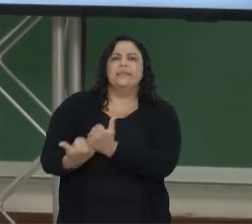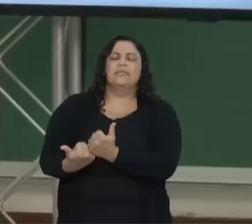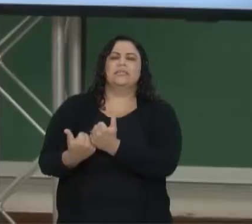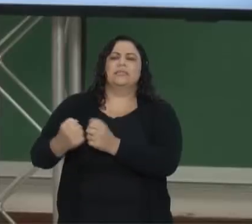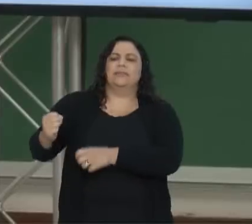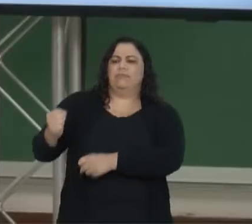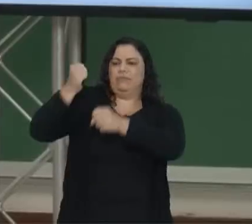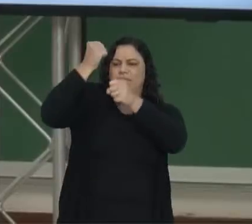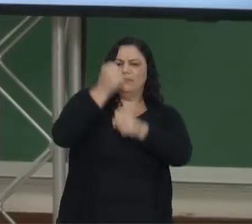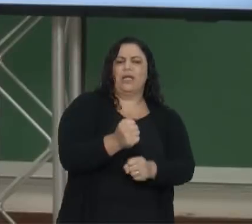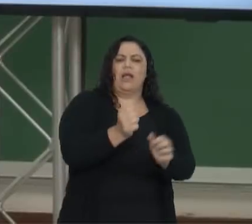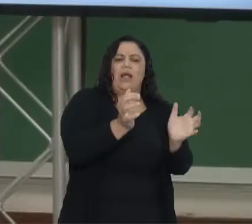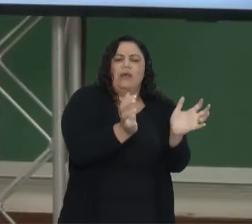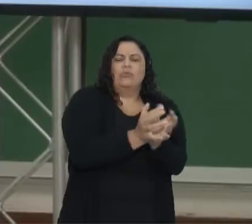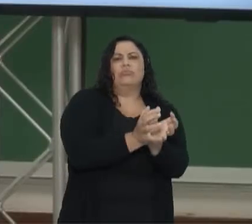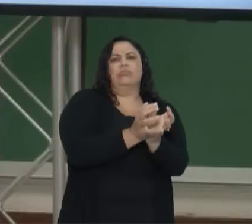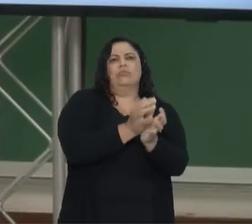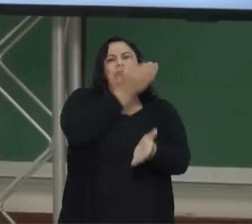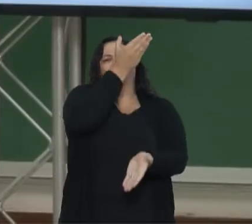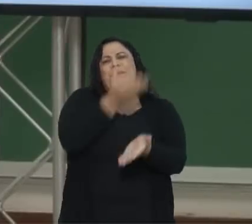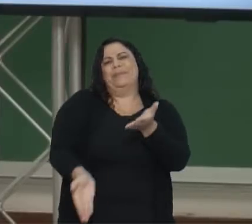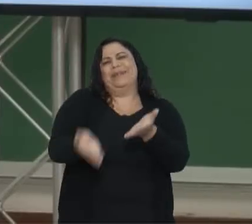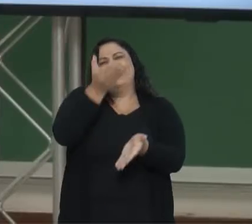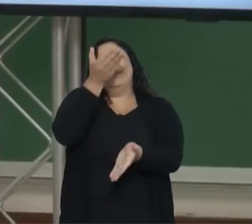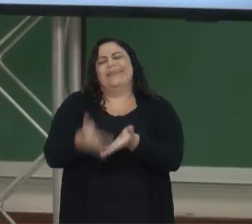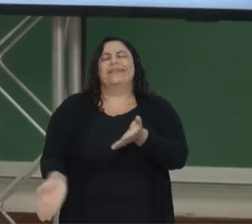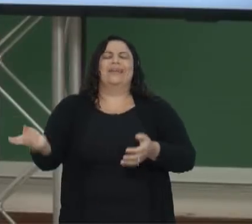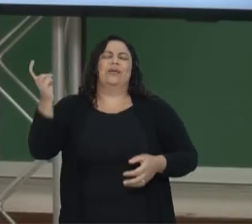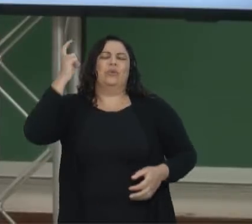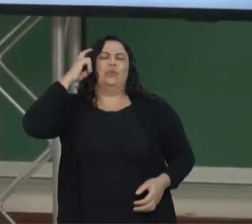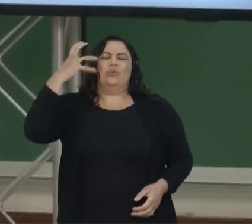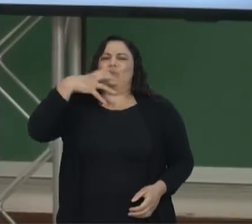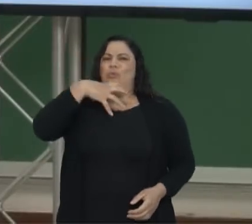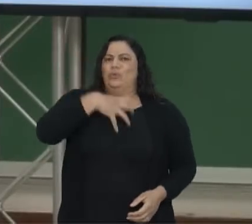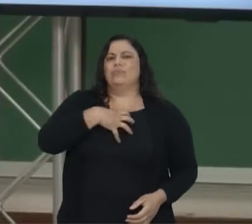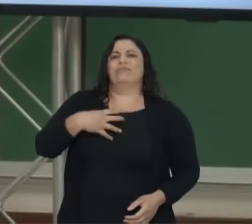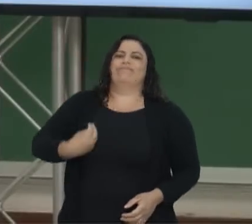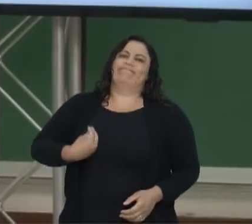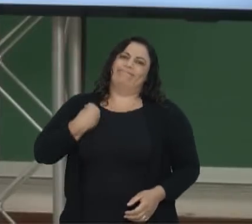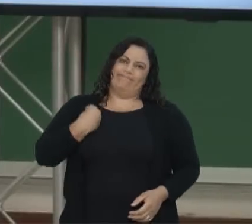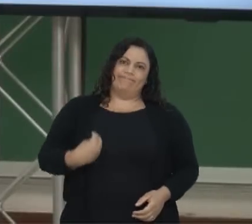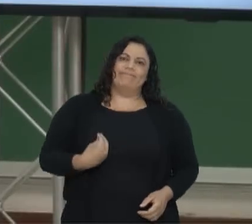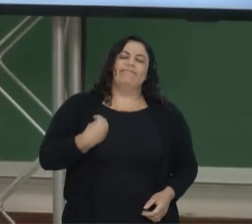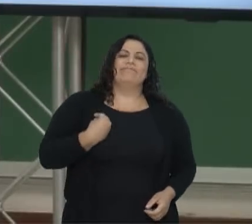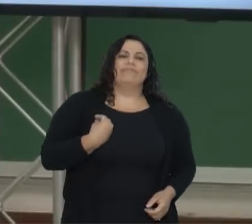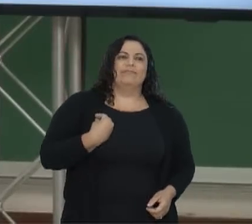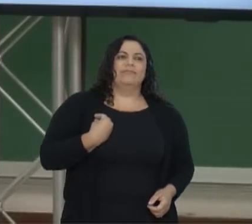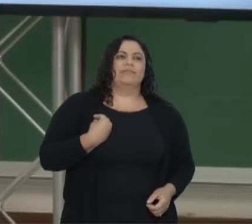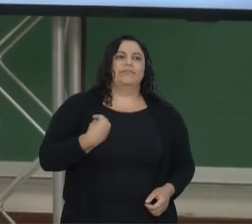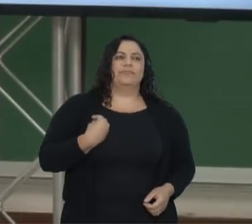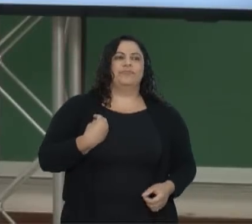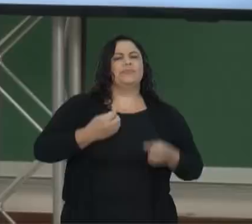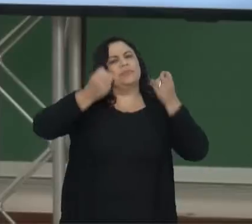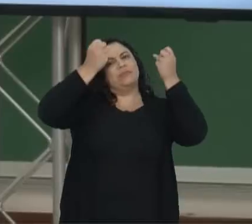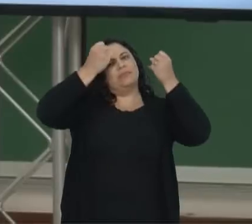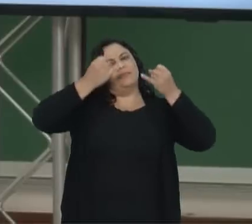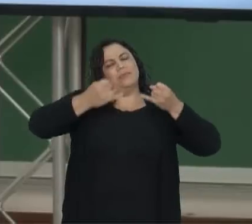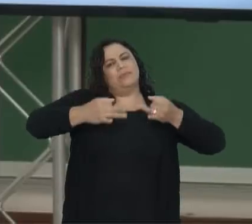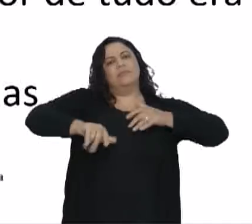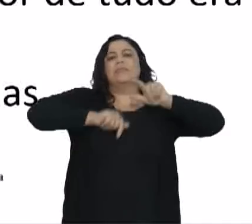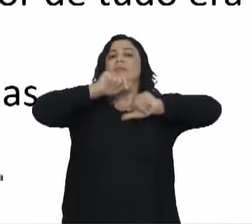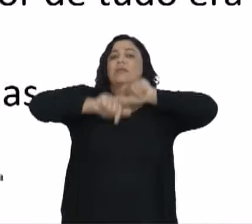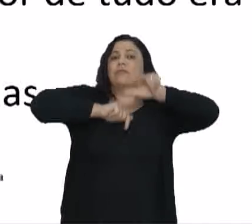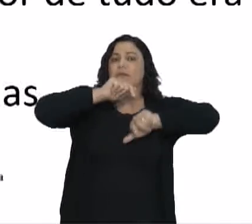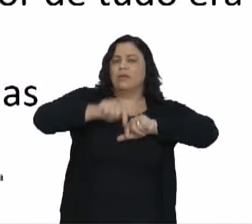não perdessem toda a sua cultura, todo o seu modo de viver, certo? E aí aqui eu descrevi as atividades que eles